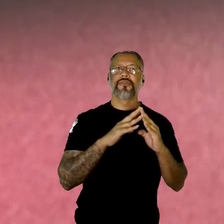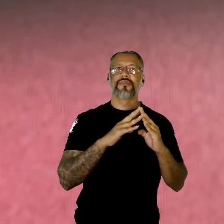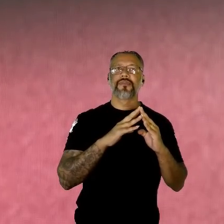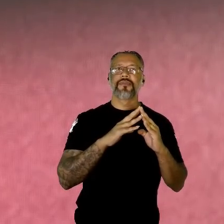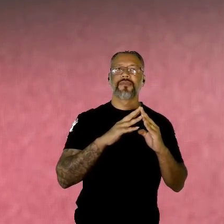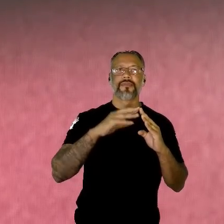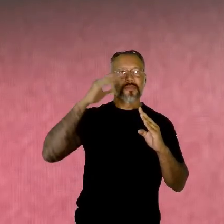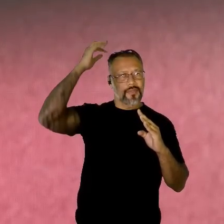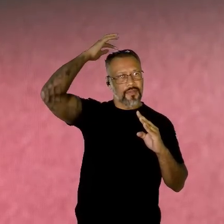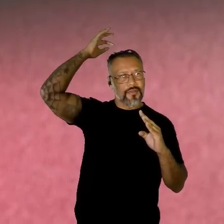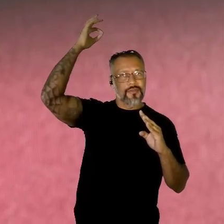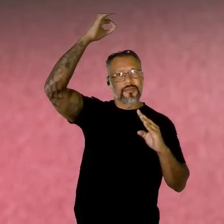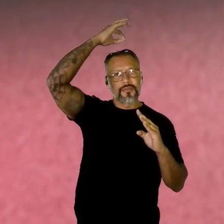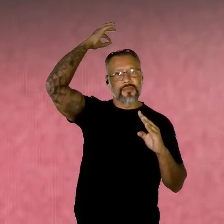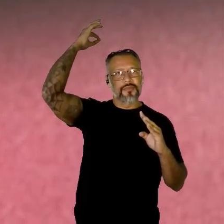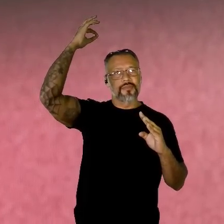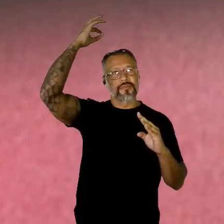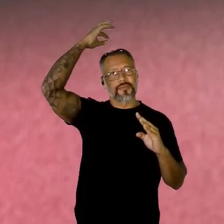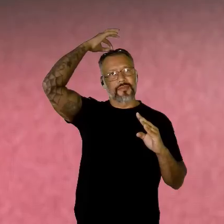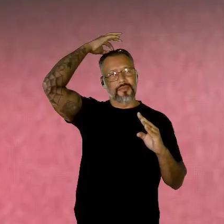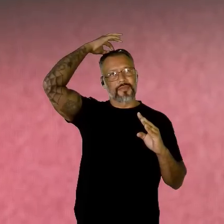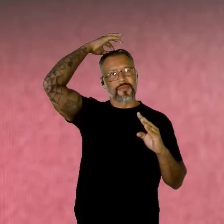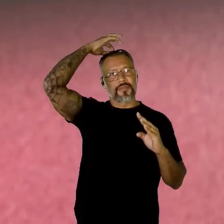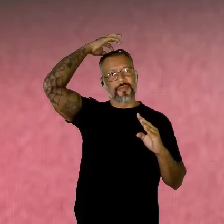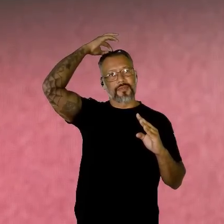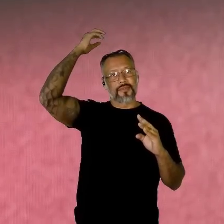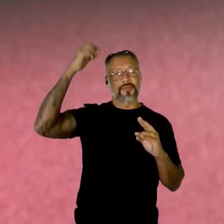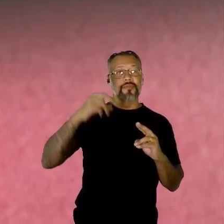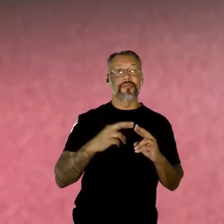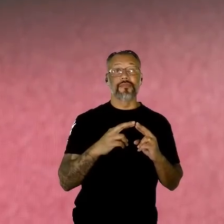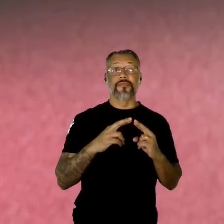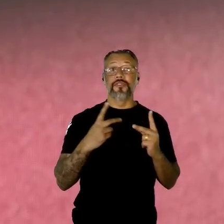é diferente de ser templo cheio